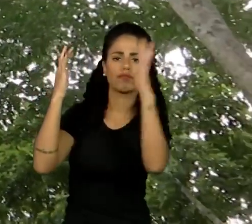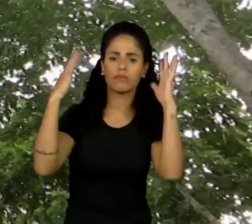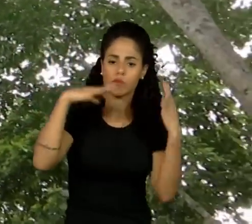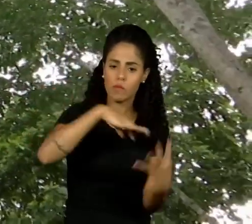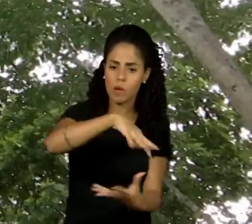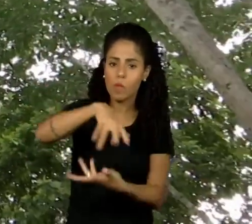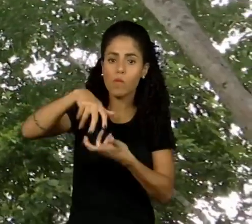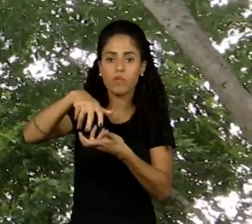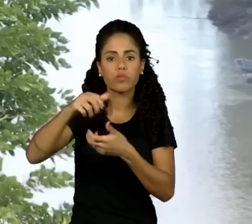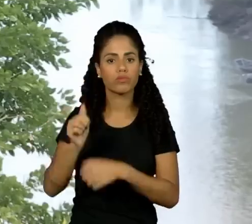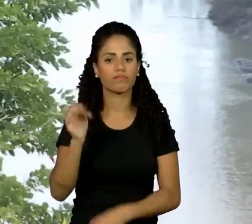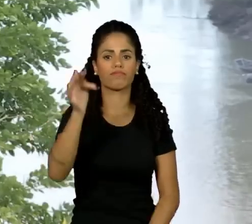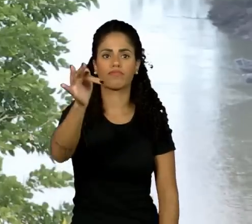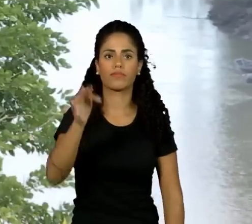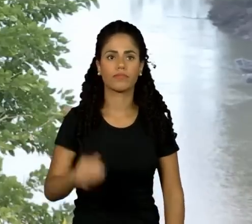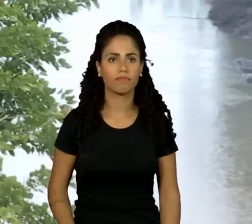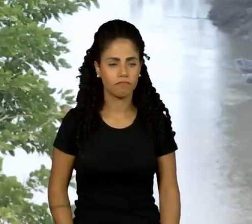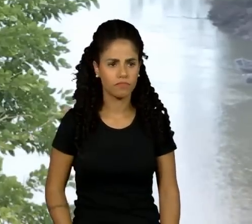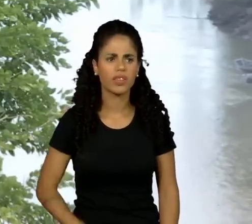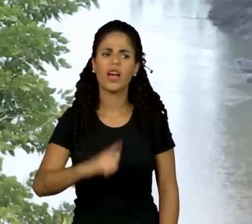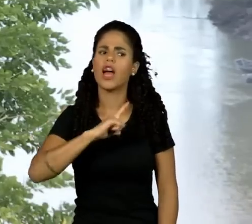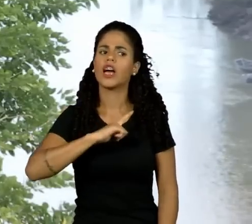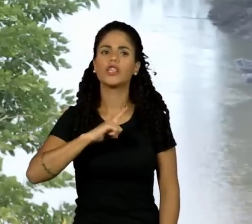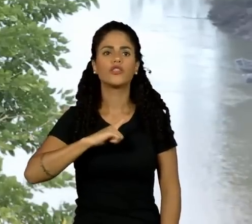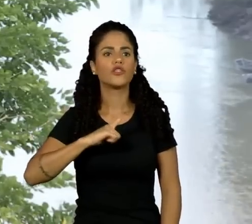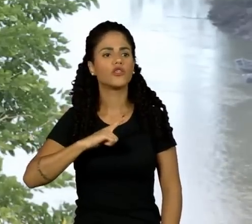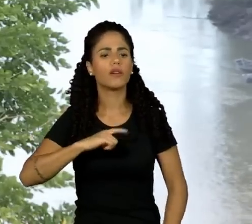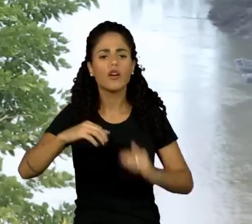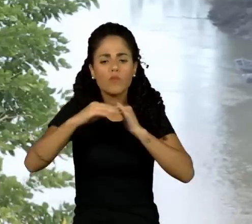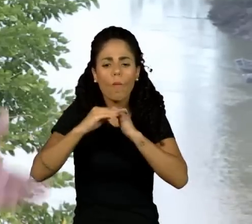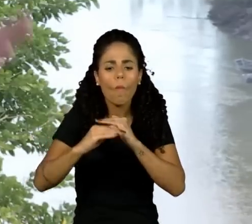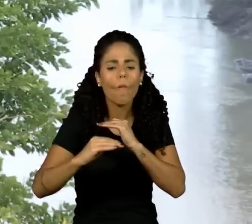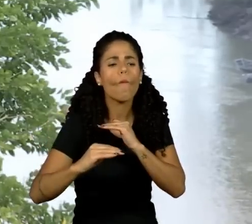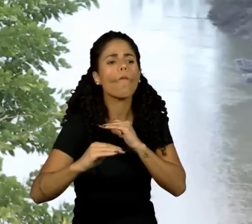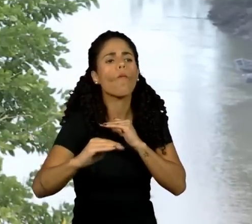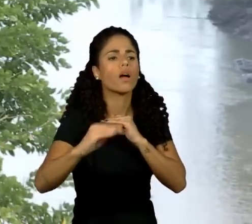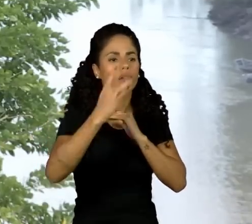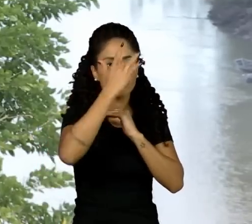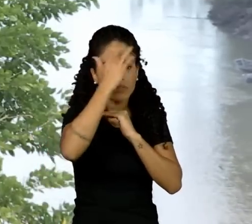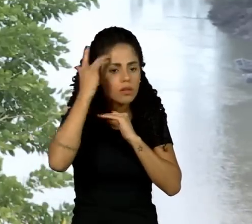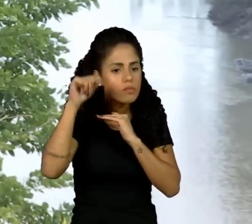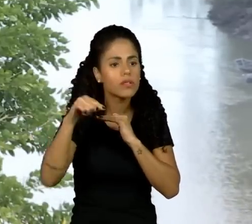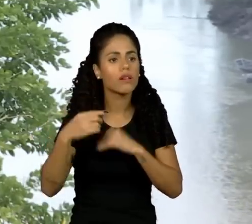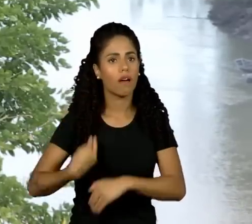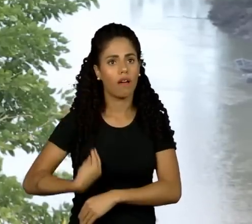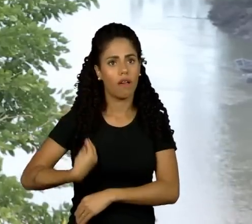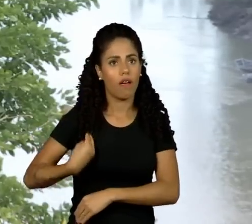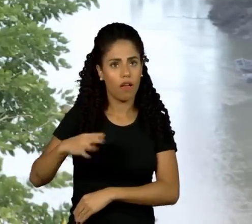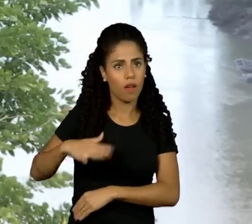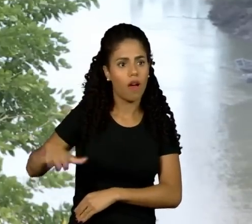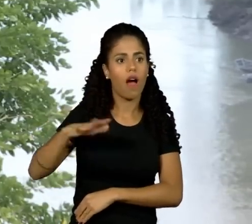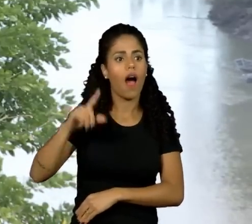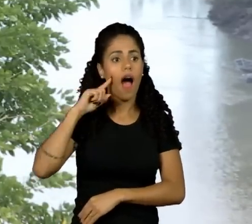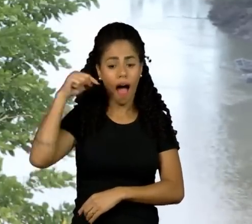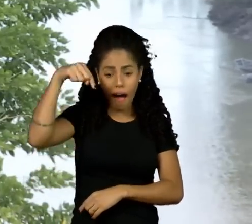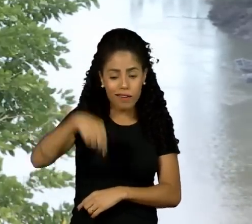mundo. Tinha muitos poceiros que moravam aqui, nós conseguimos recuperar, transformar essa área aqui.